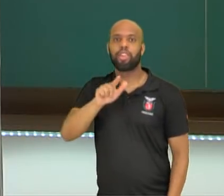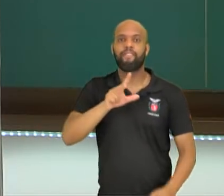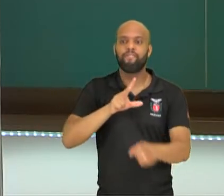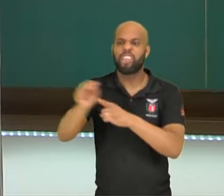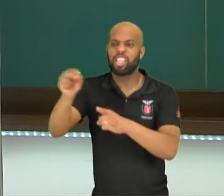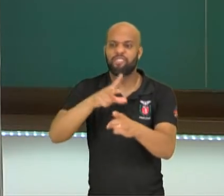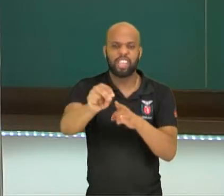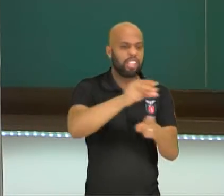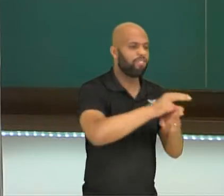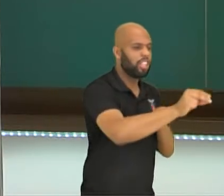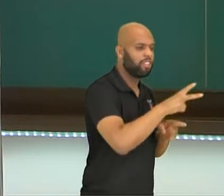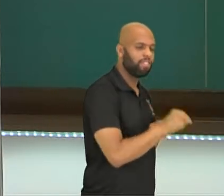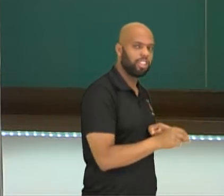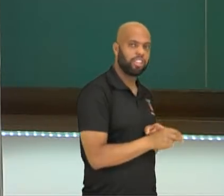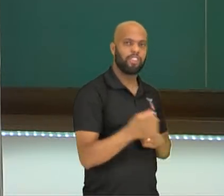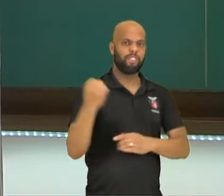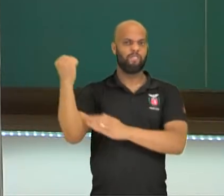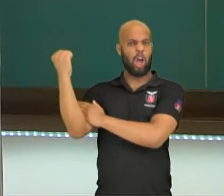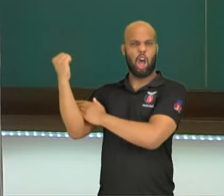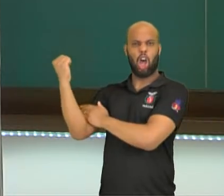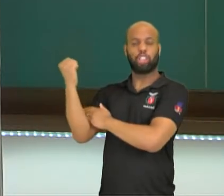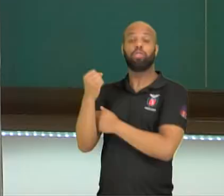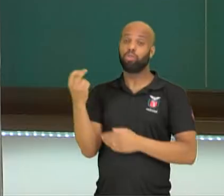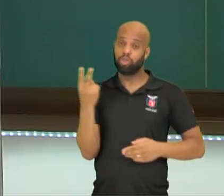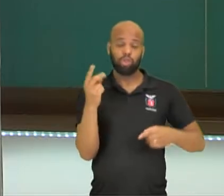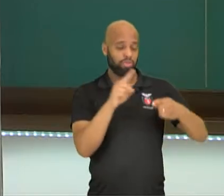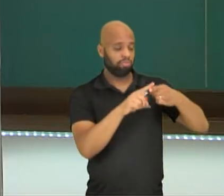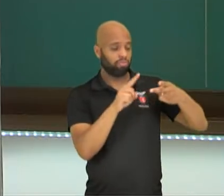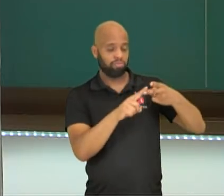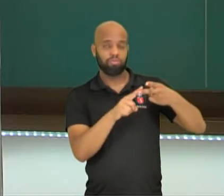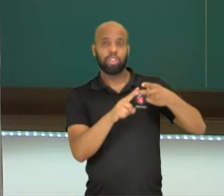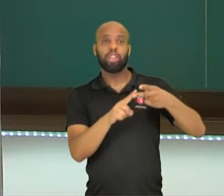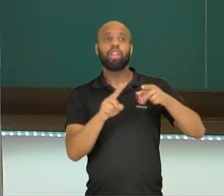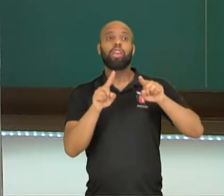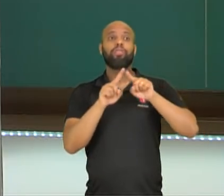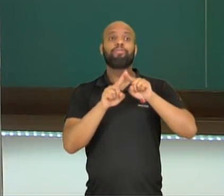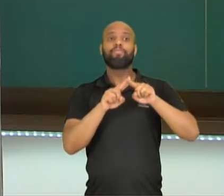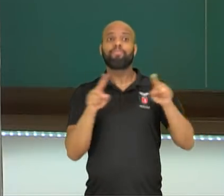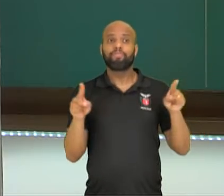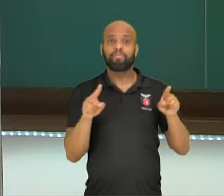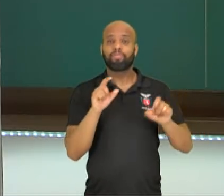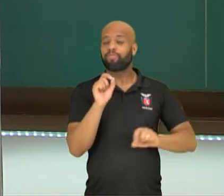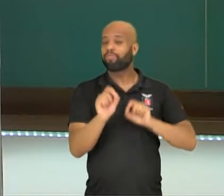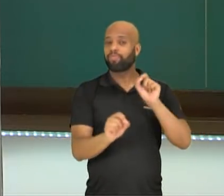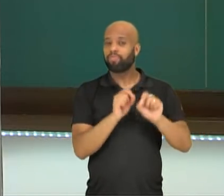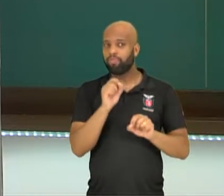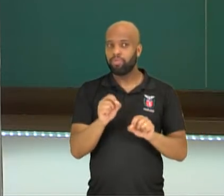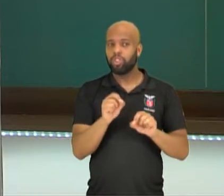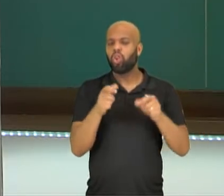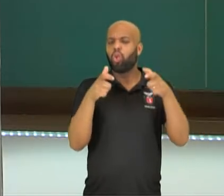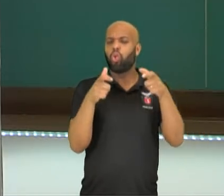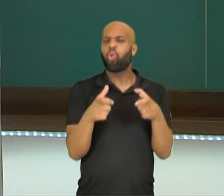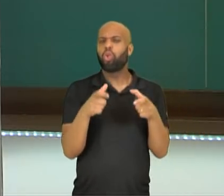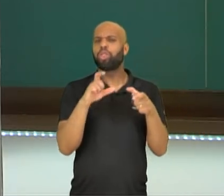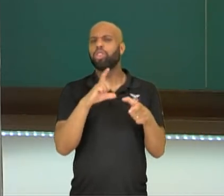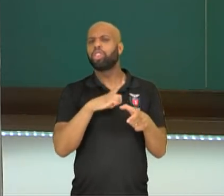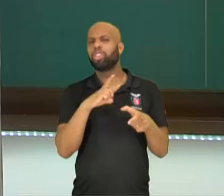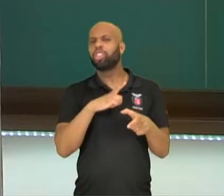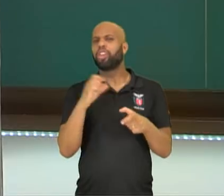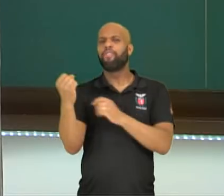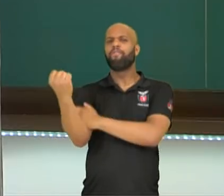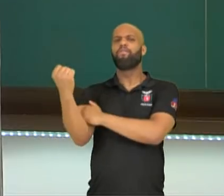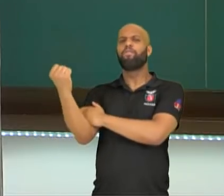os desafios. Ele era tão forte quanto Hércules. Só que onde que estava a